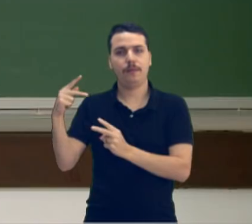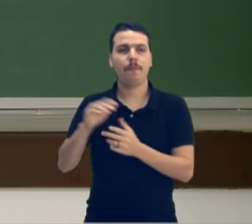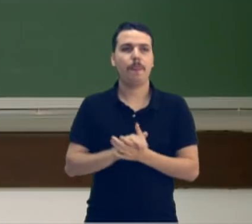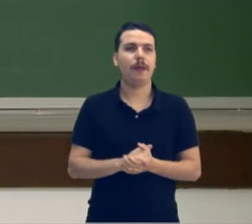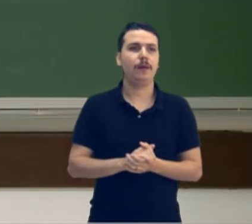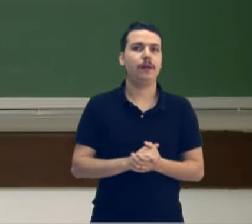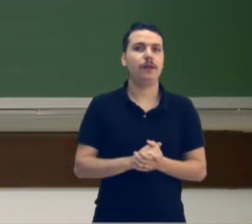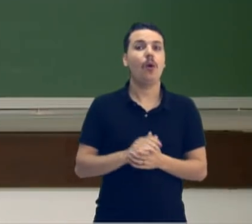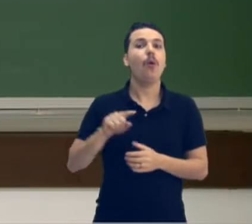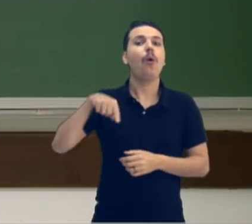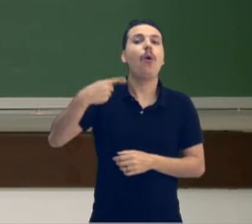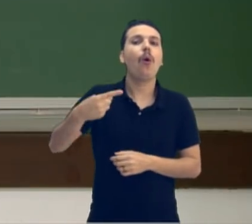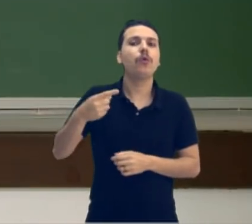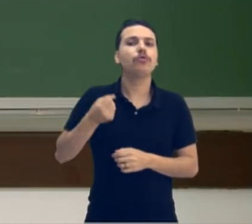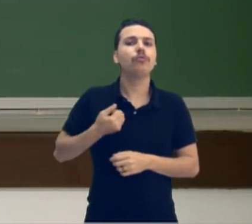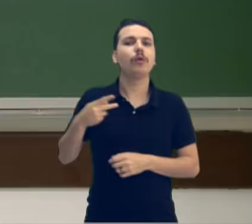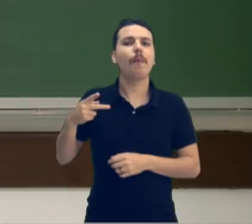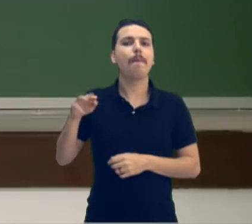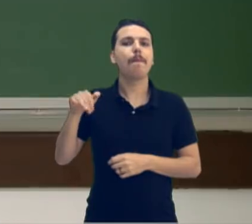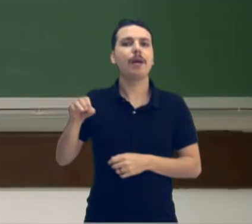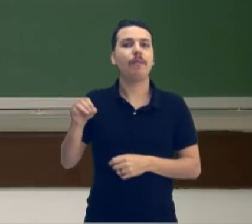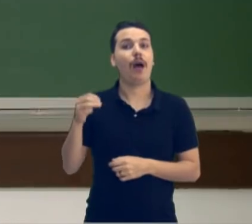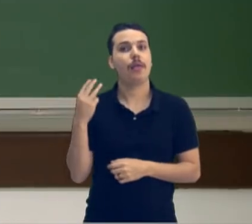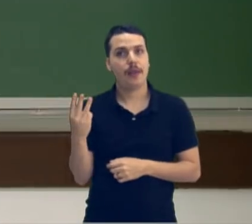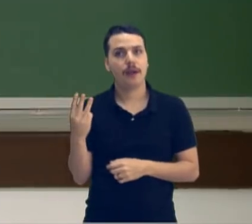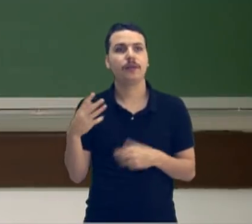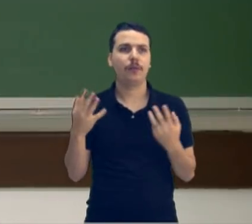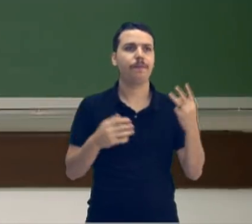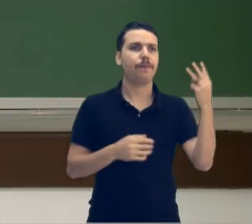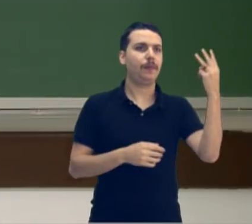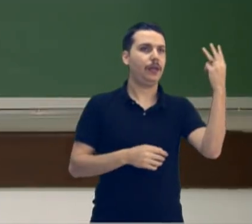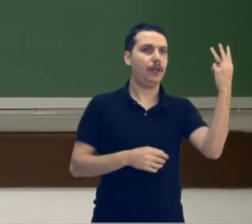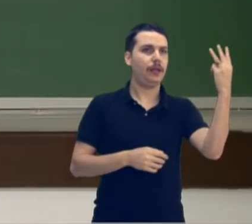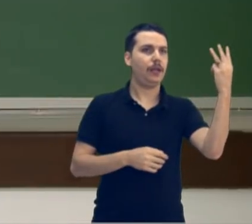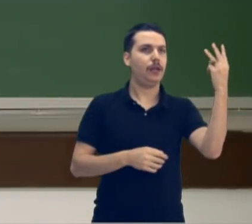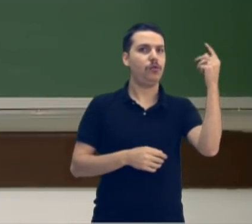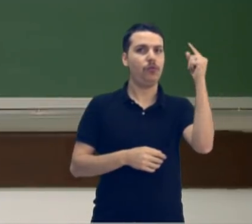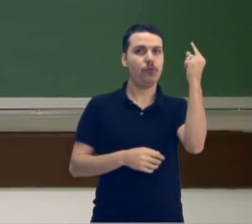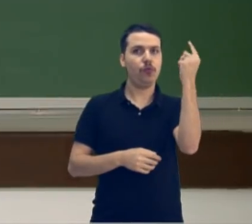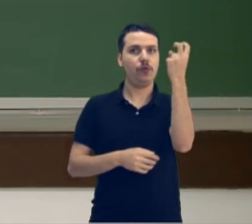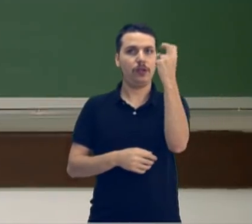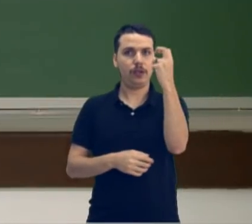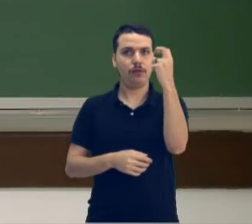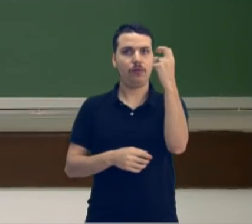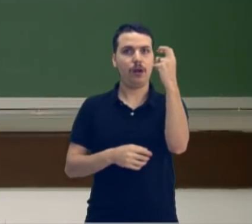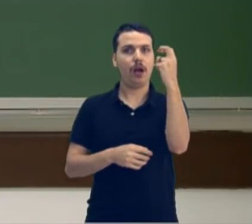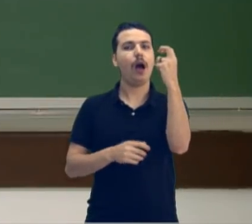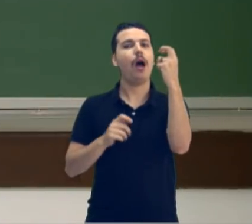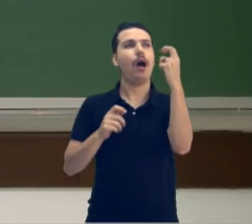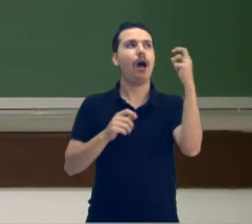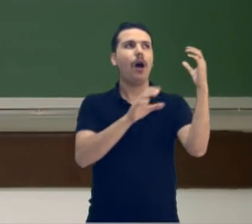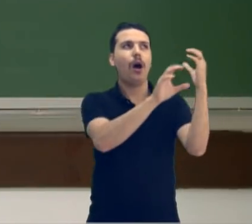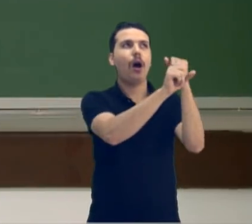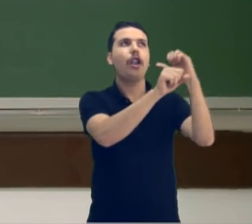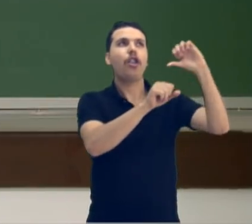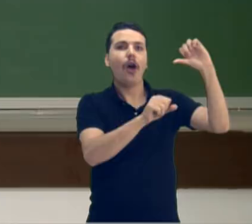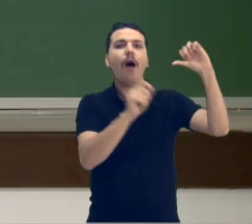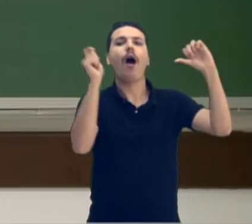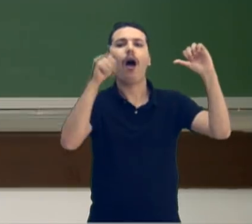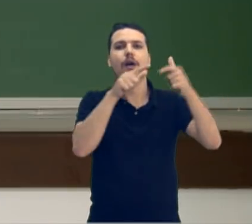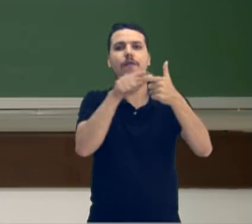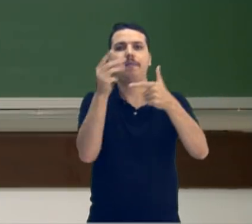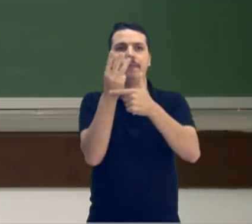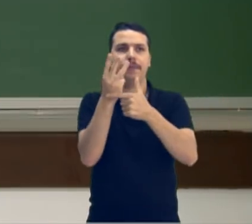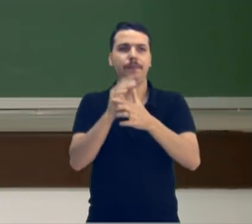3. Então, 3 mais 1, 4 mais 5, 9. Então, dá para dividir por 3. Efetua a